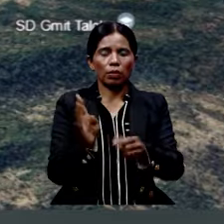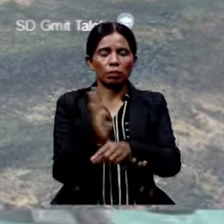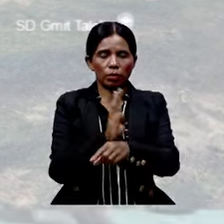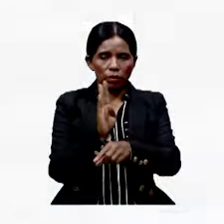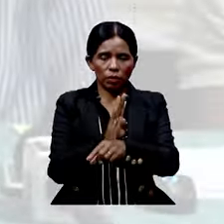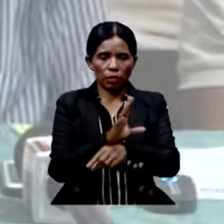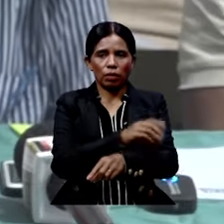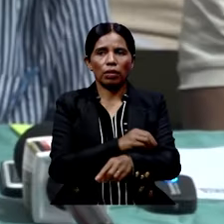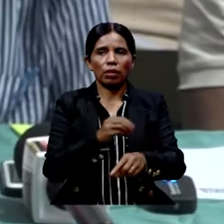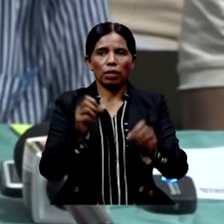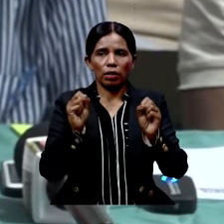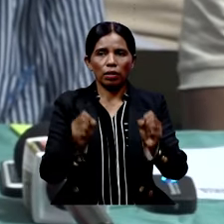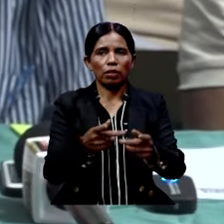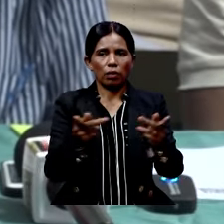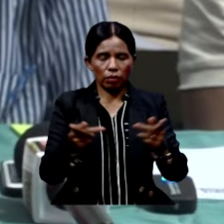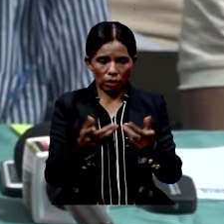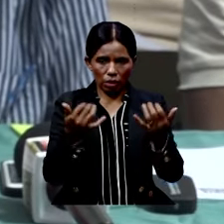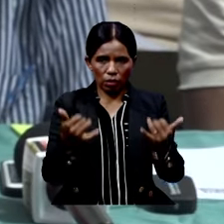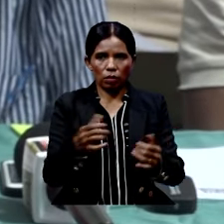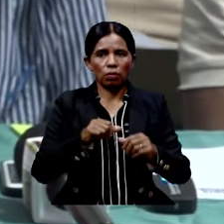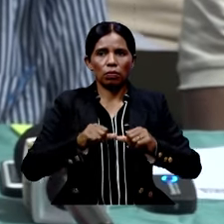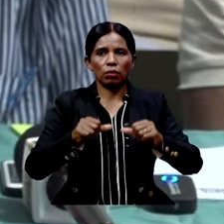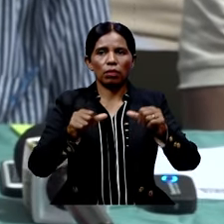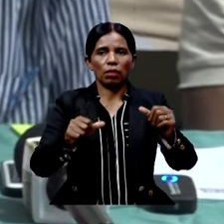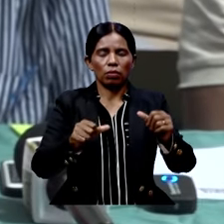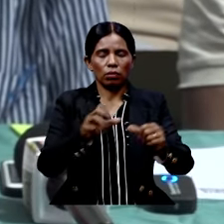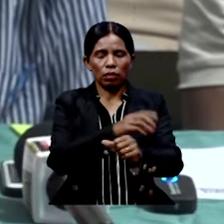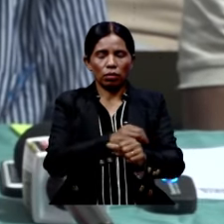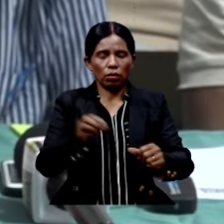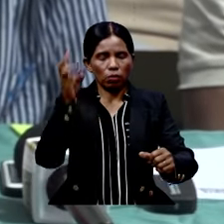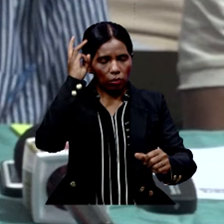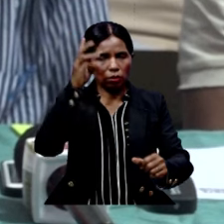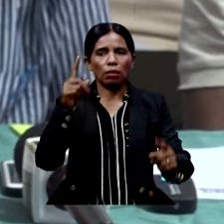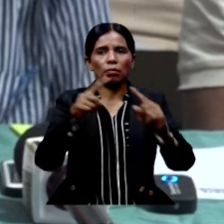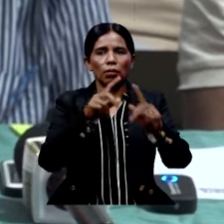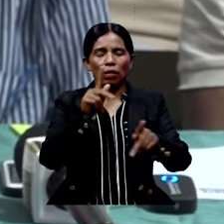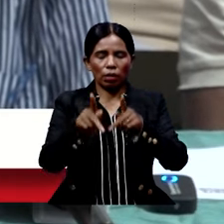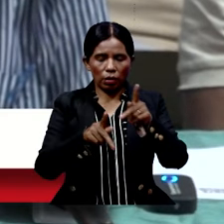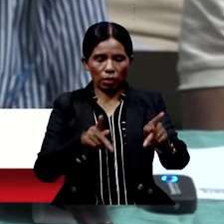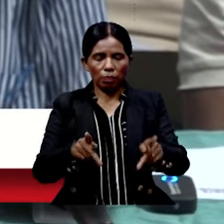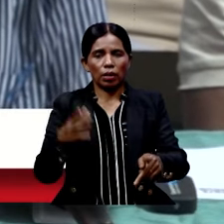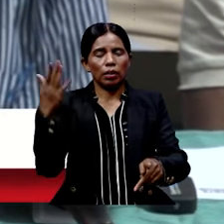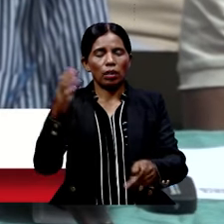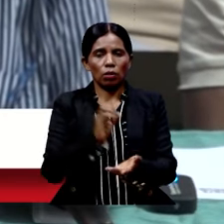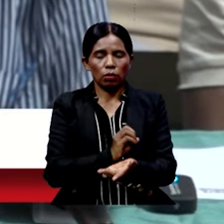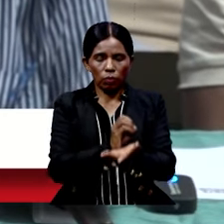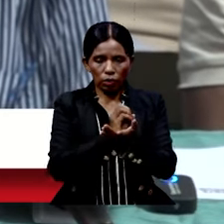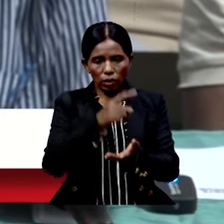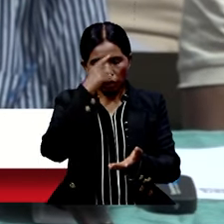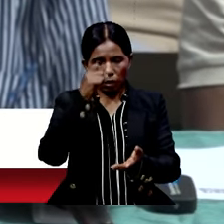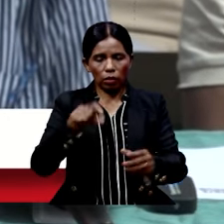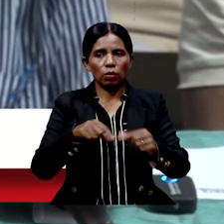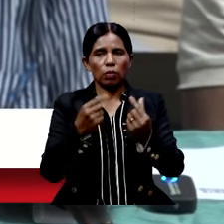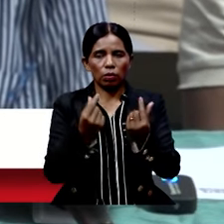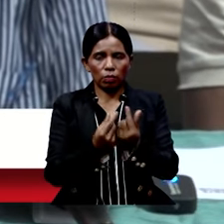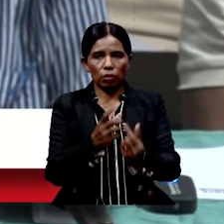fronteira terrestre, iha nebe dadaok nei continua sai preocupação ba povo Naktuka tamba estaka nebe equipa técnico